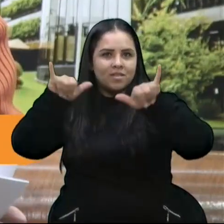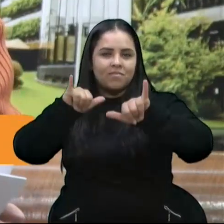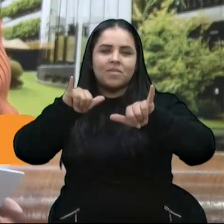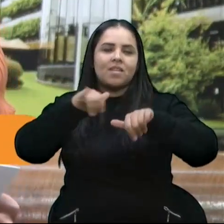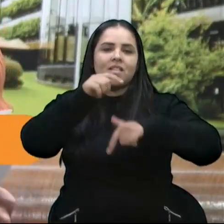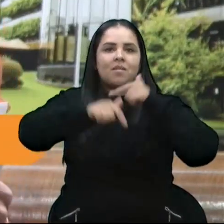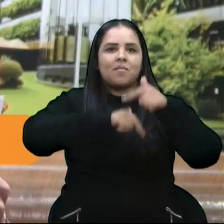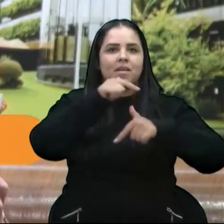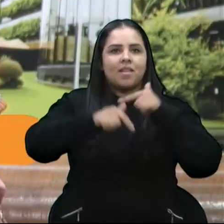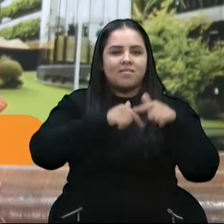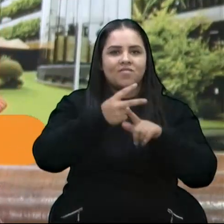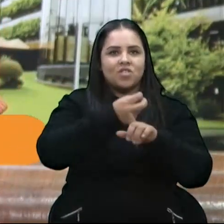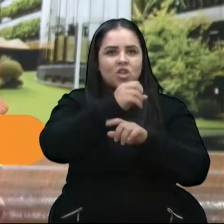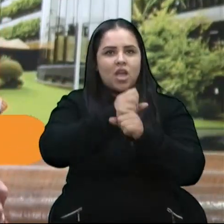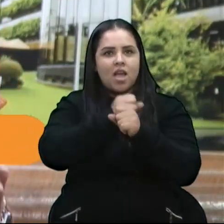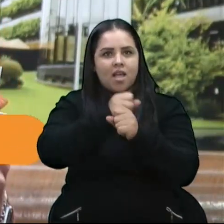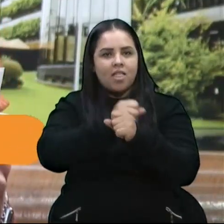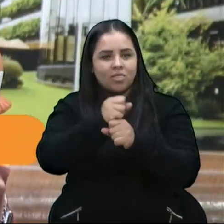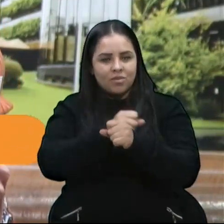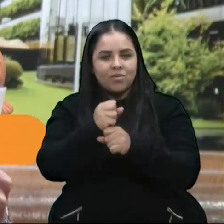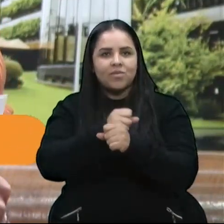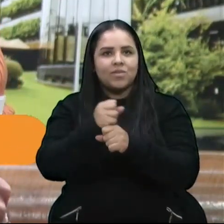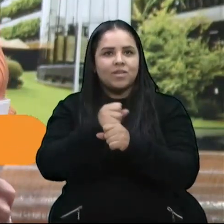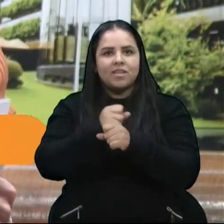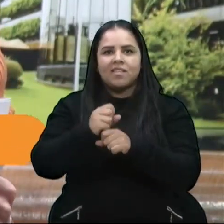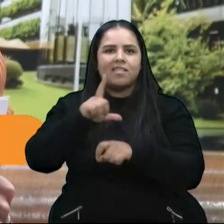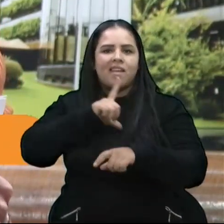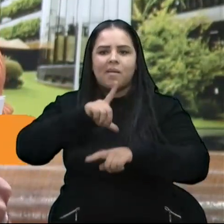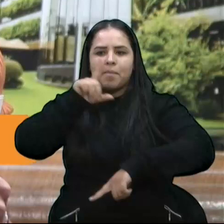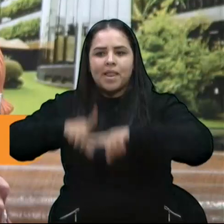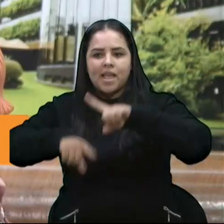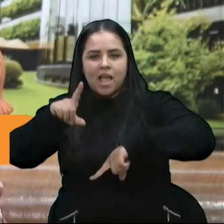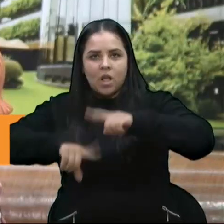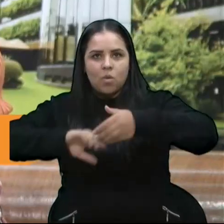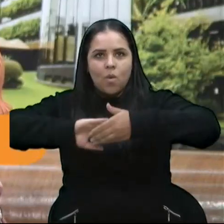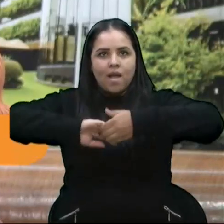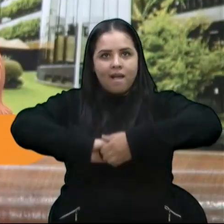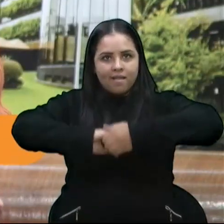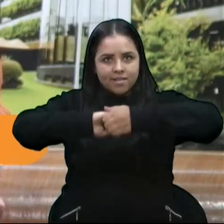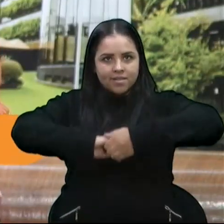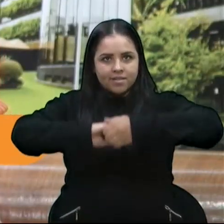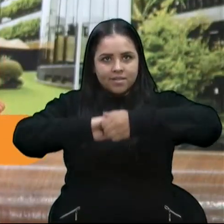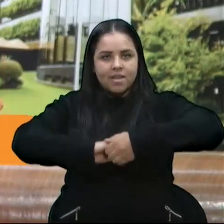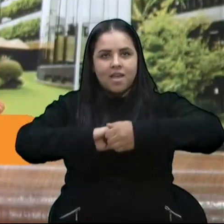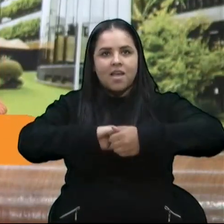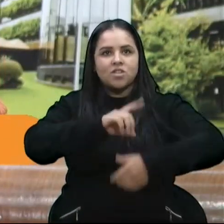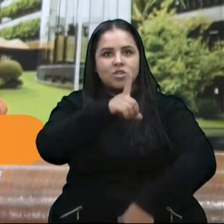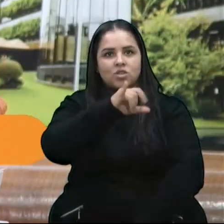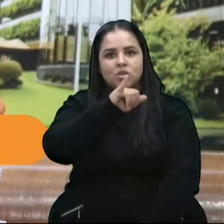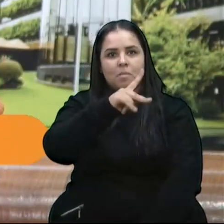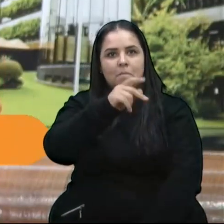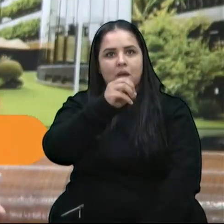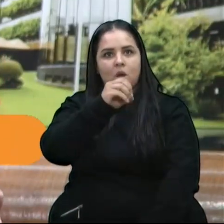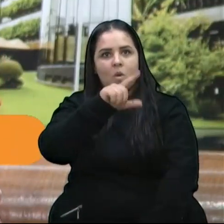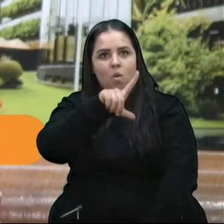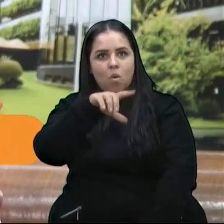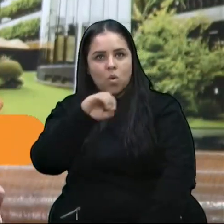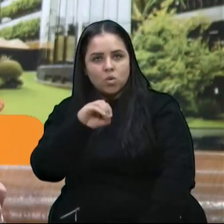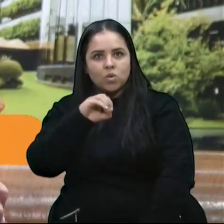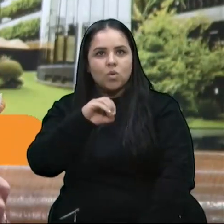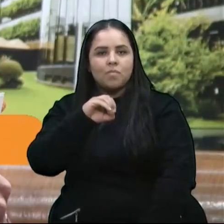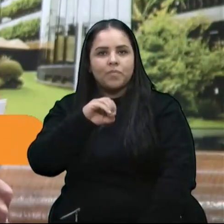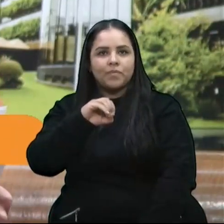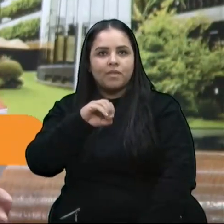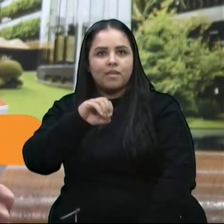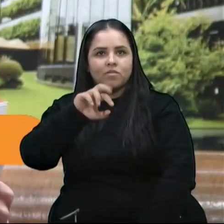propaganda e marketing, na gestão de marcas como Supermercados Andreassa, Galeto de Paolo, Sorvelândia, Lojas